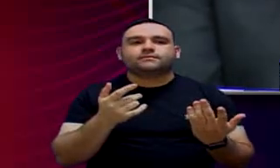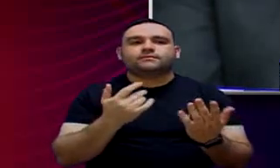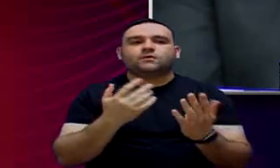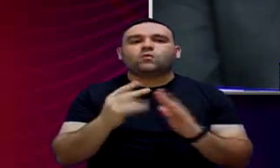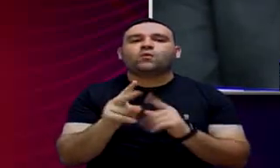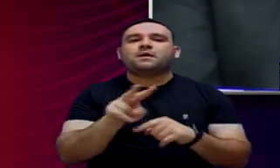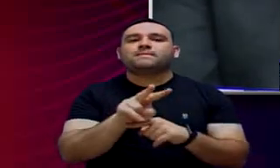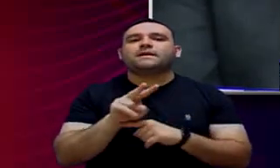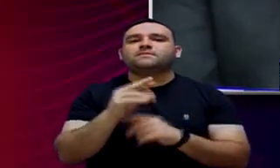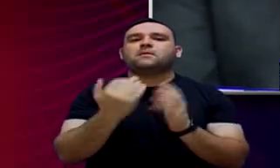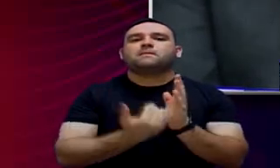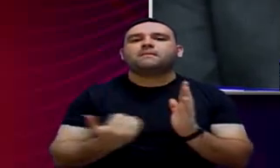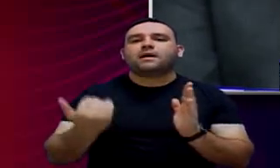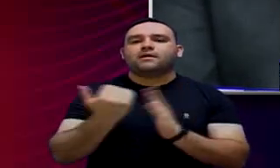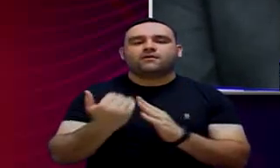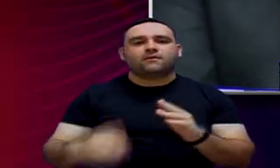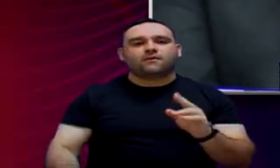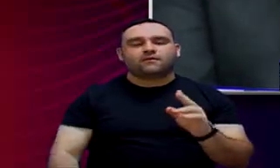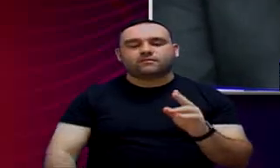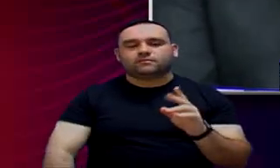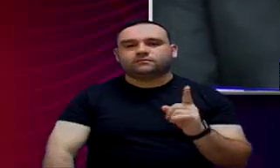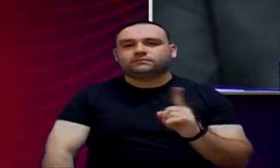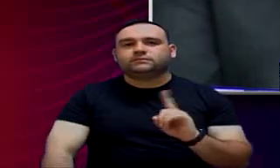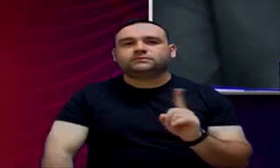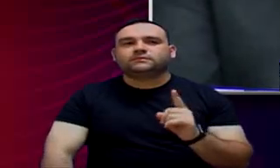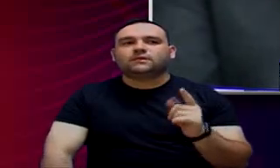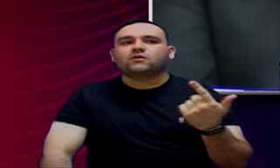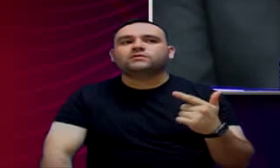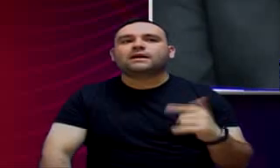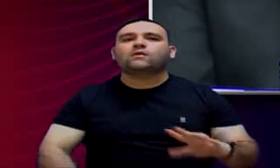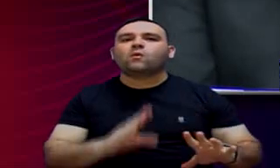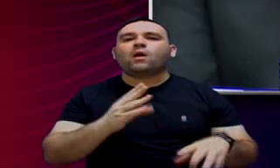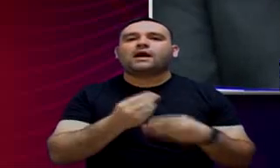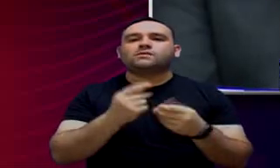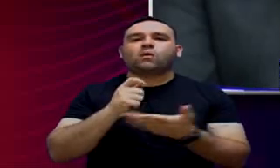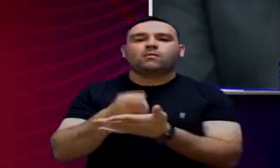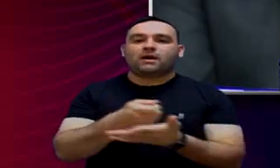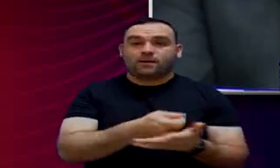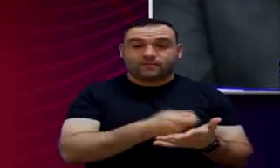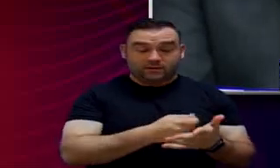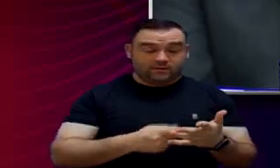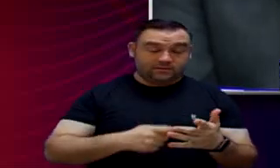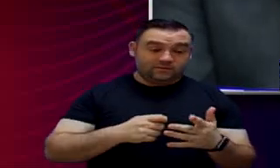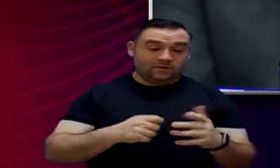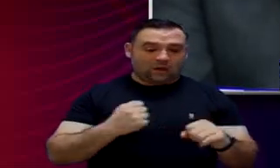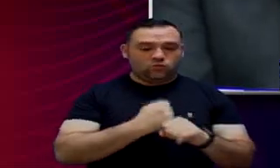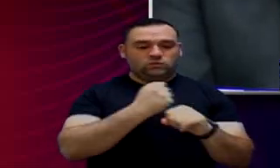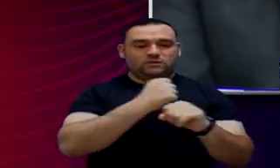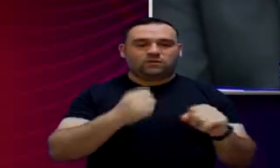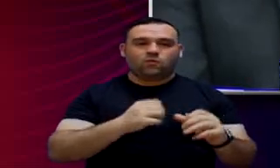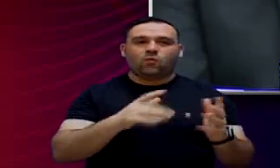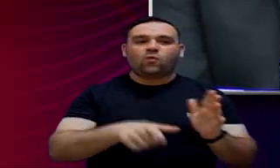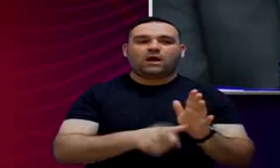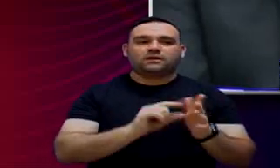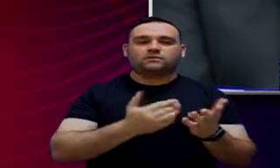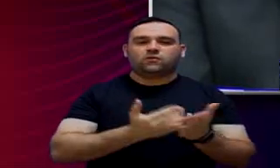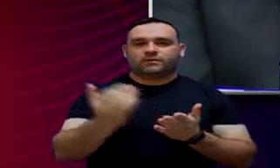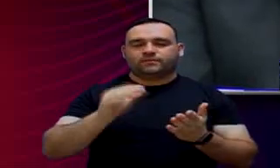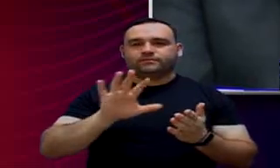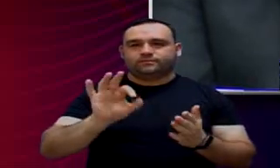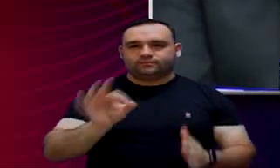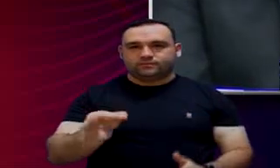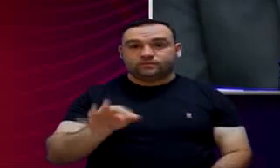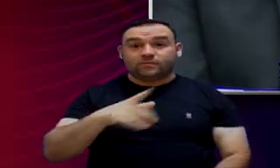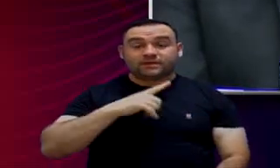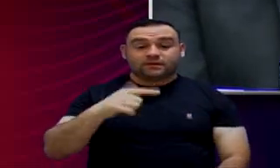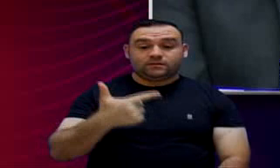empréstimo na verdade não tem um acréscimo no pagamento antes Executar a obra mas